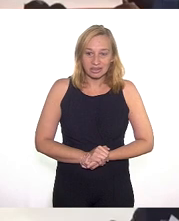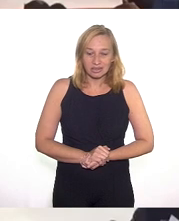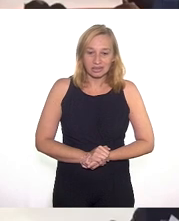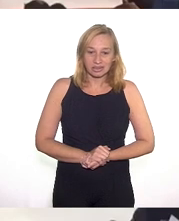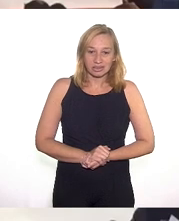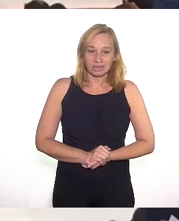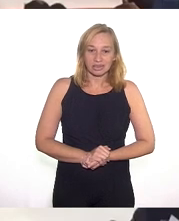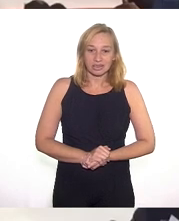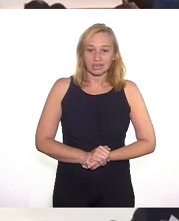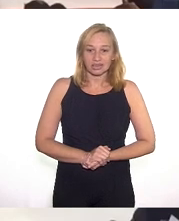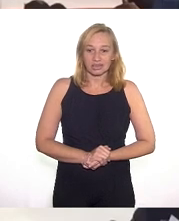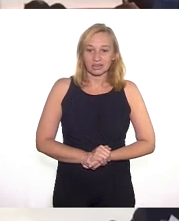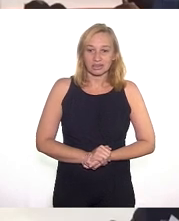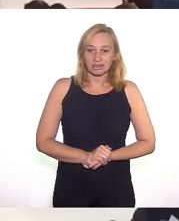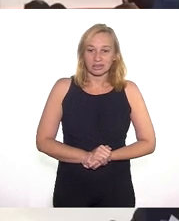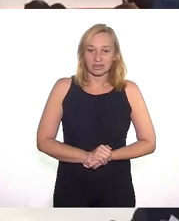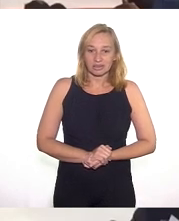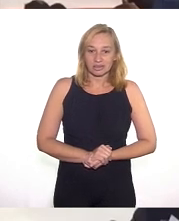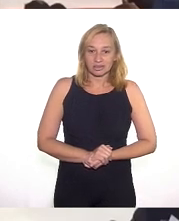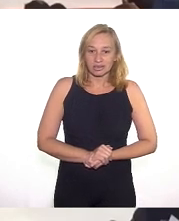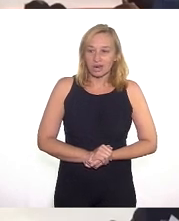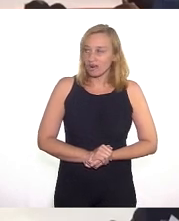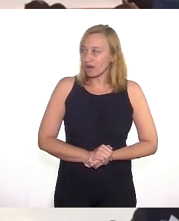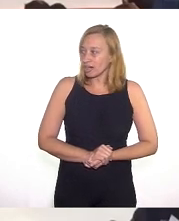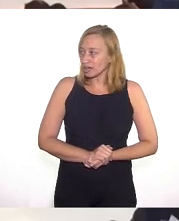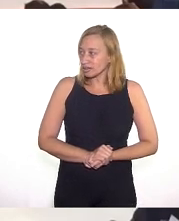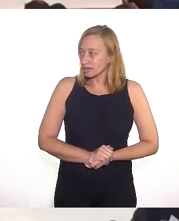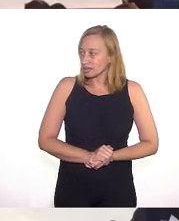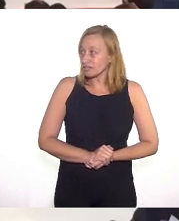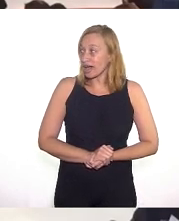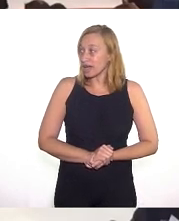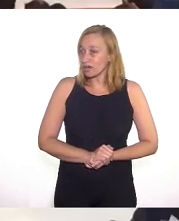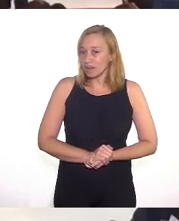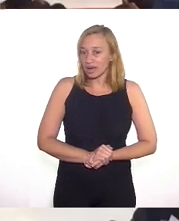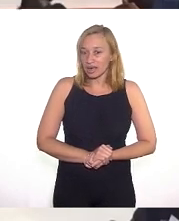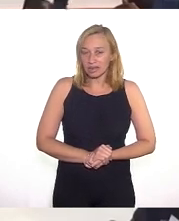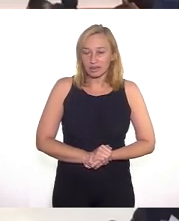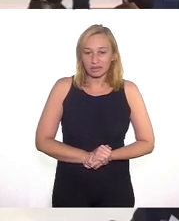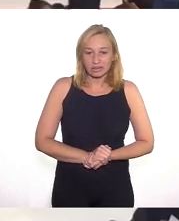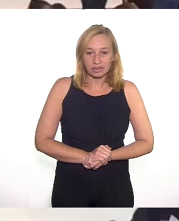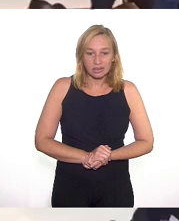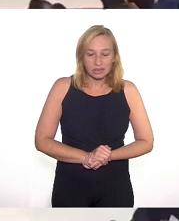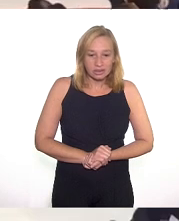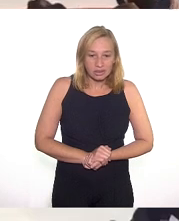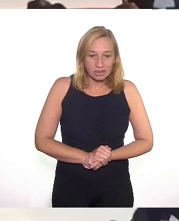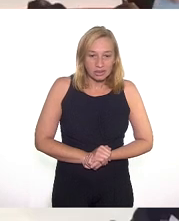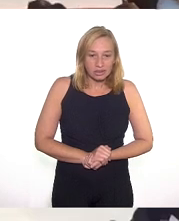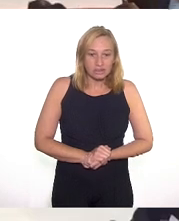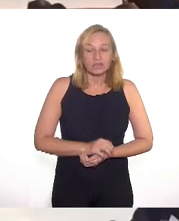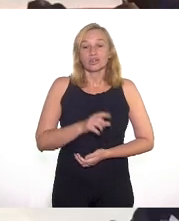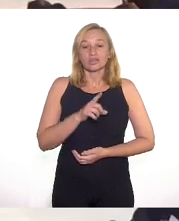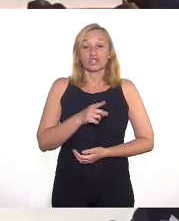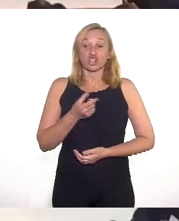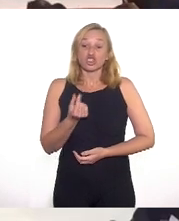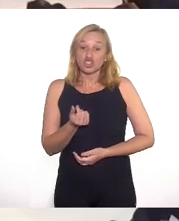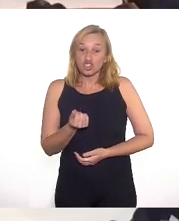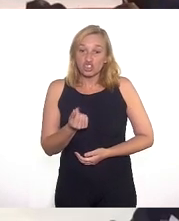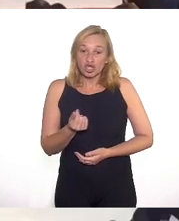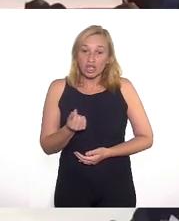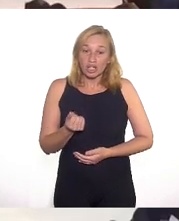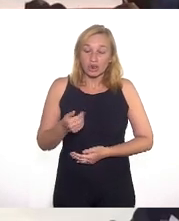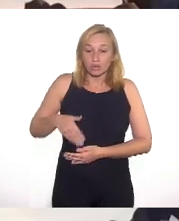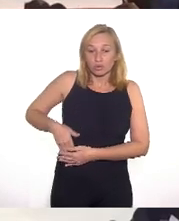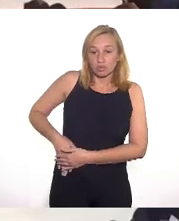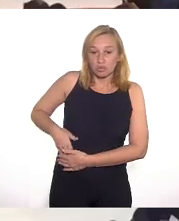as contas é mais do que quitar as dívidas, é se sentir respeitado. Ter algum dinheiro no bolso, mesmo sem ter